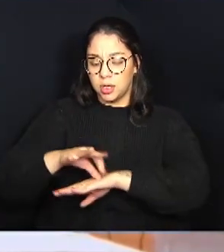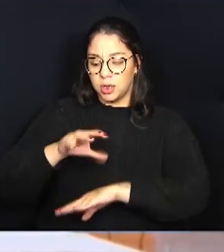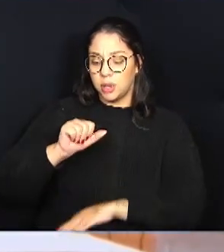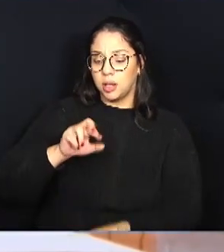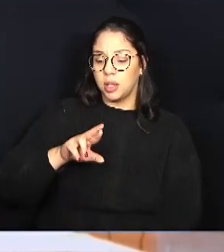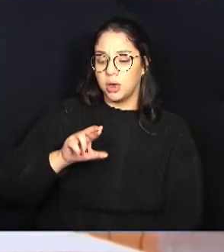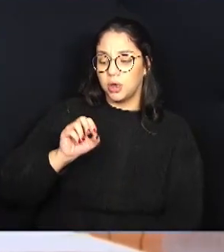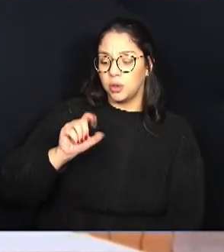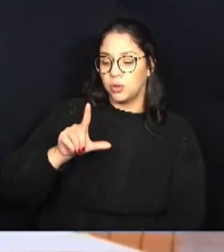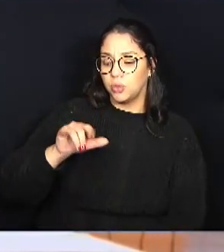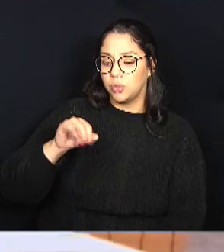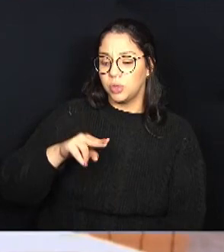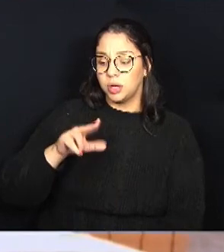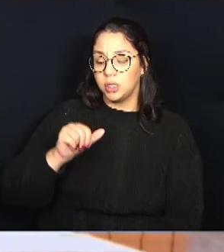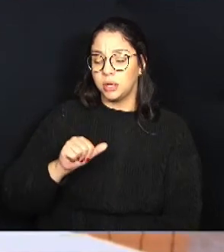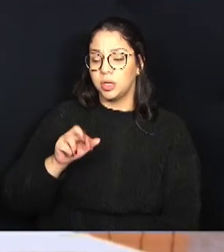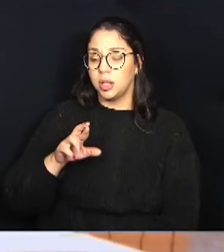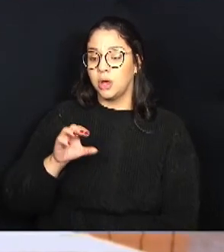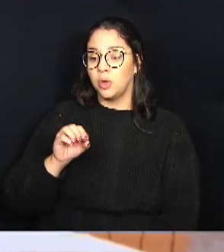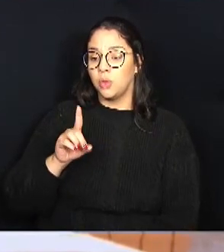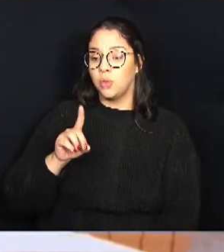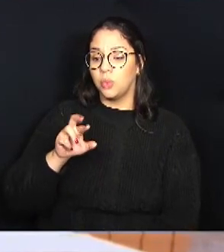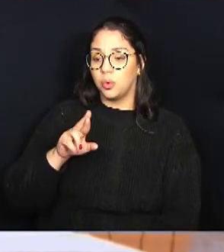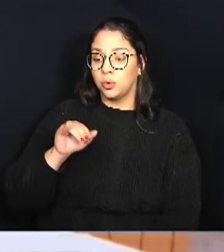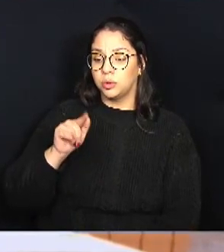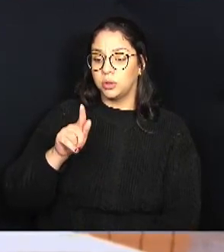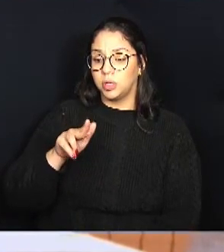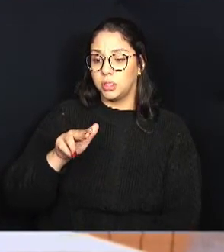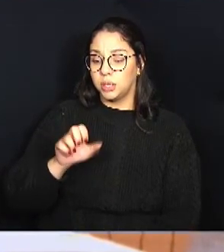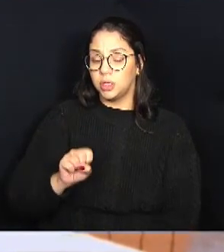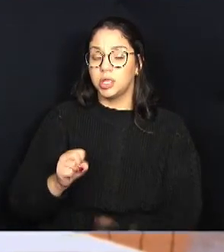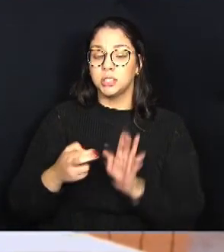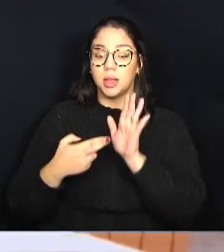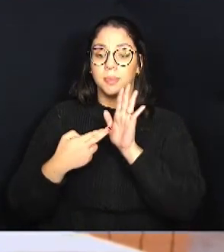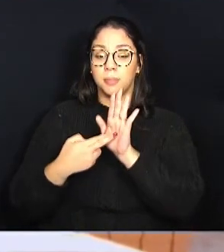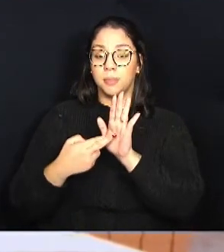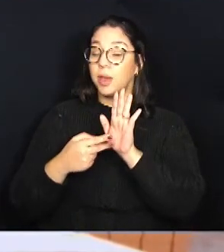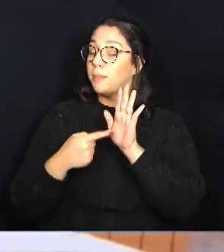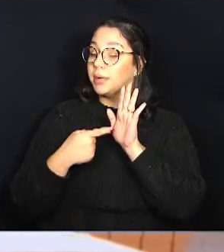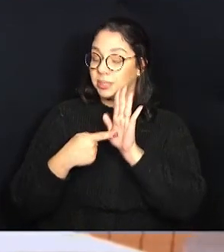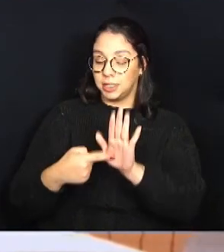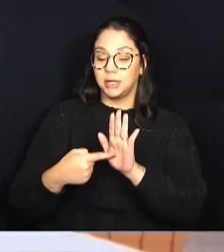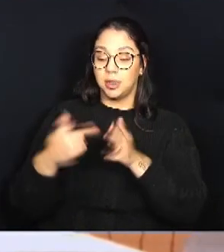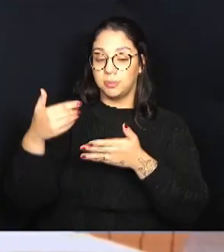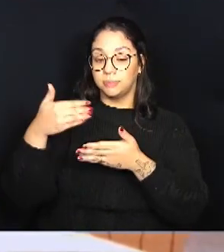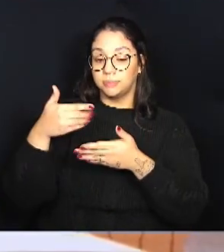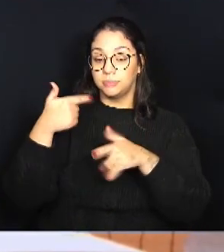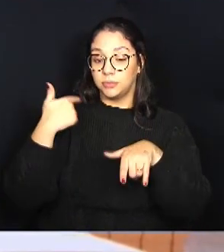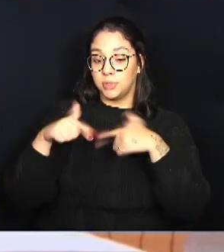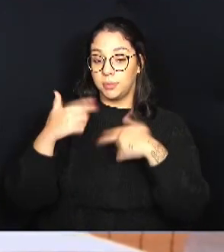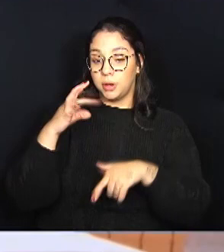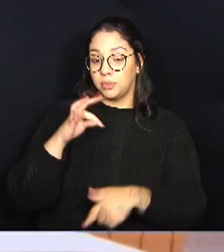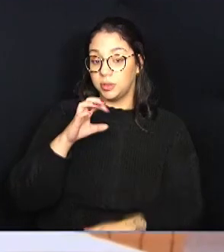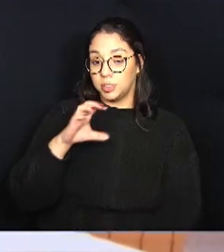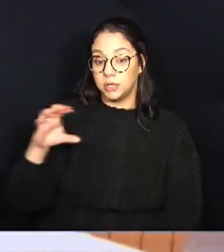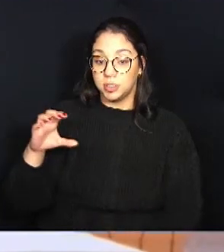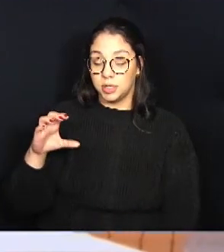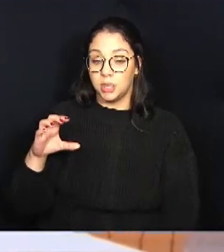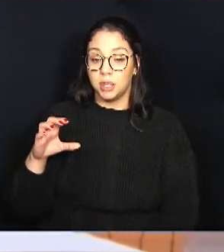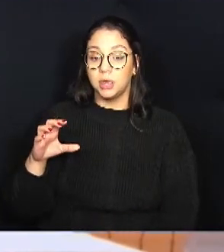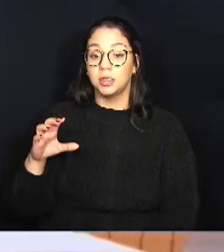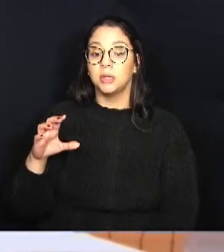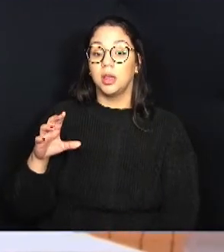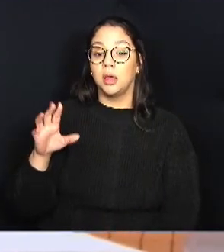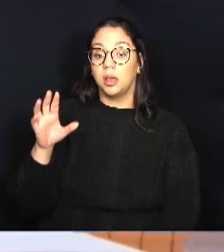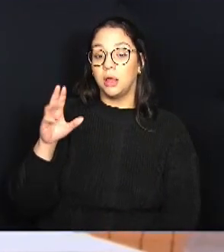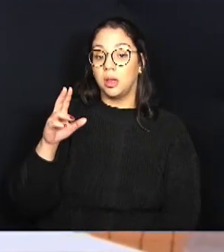Rodrigues, que vai fazer a apresentação do seu trabalho de graduação da Universidade de Campinas, e